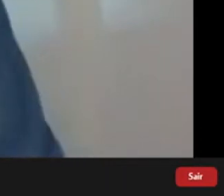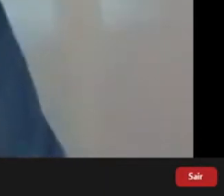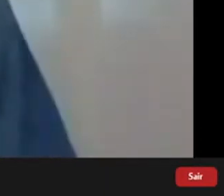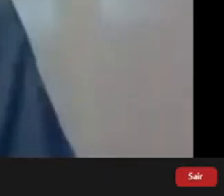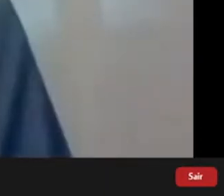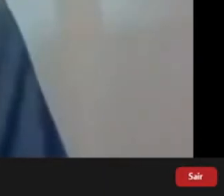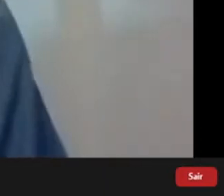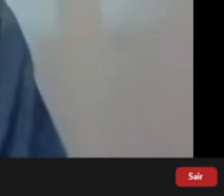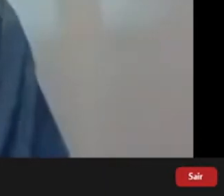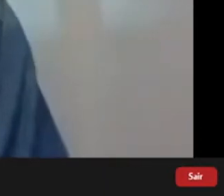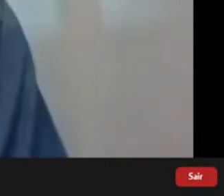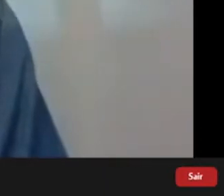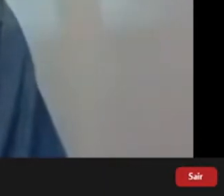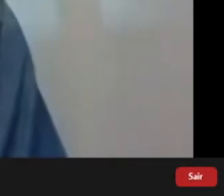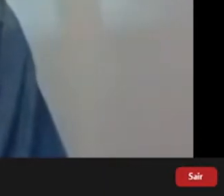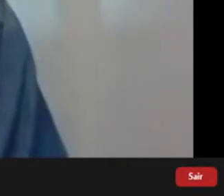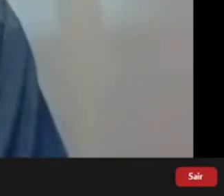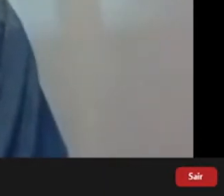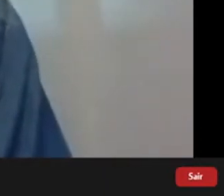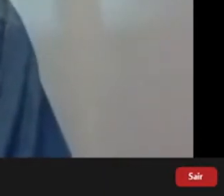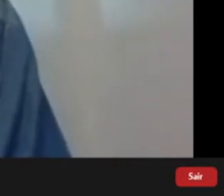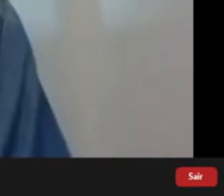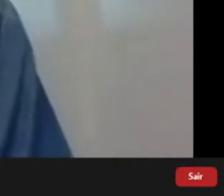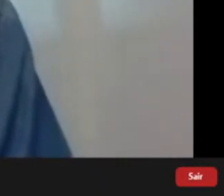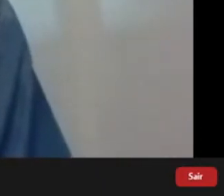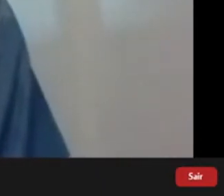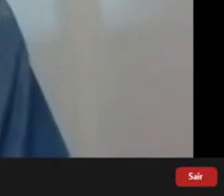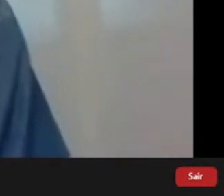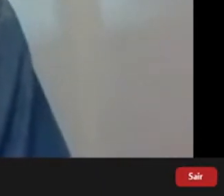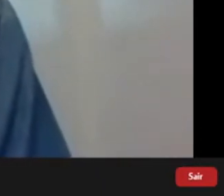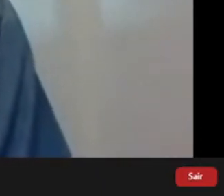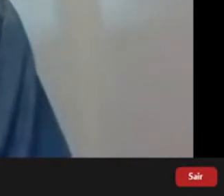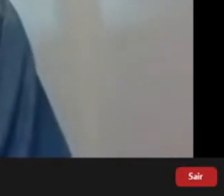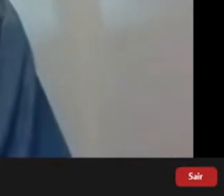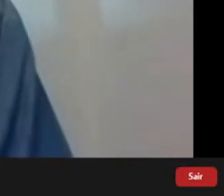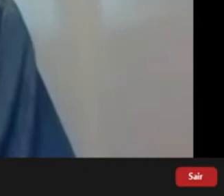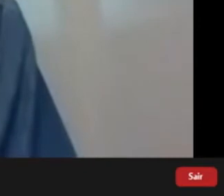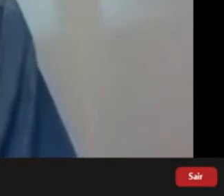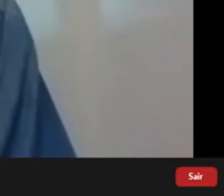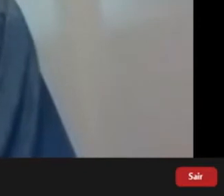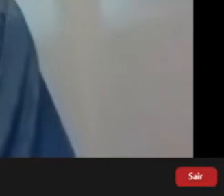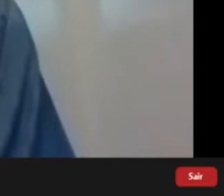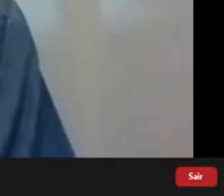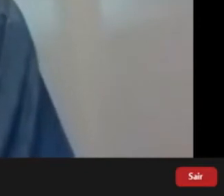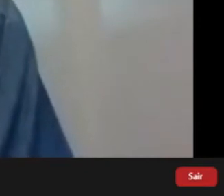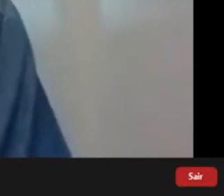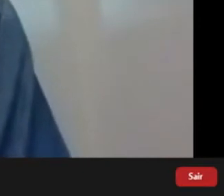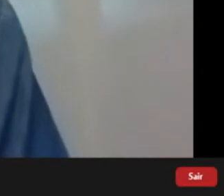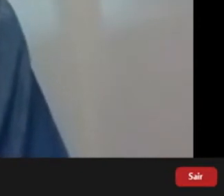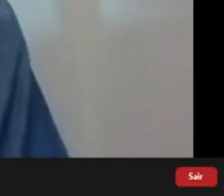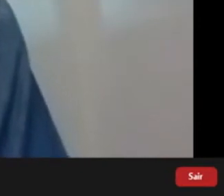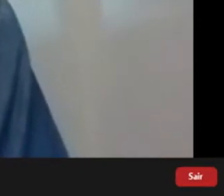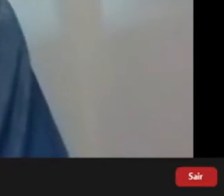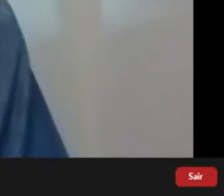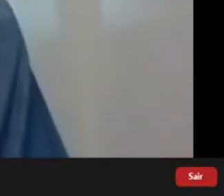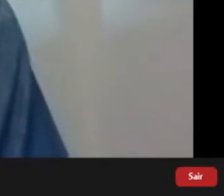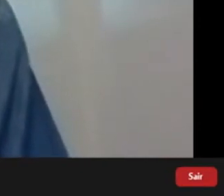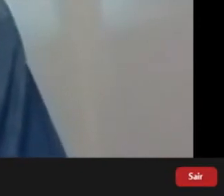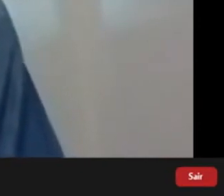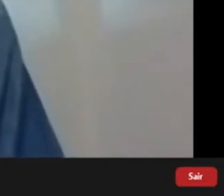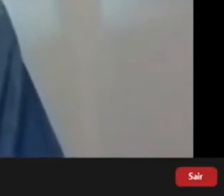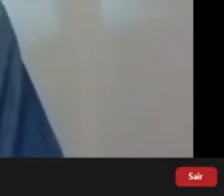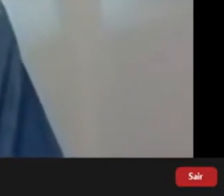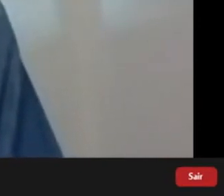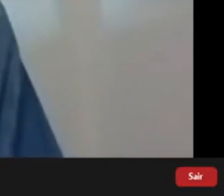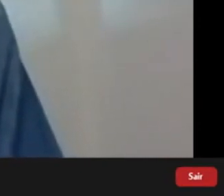é só resistência a retrocesso, né? Então, aqui na Câmara, por exemplo, até hoje, os caras querem proibir debate de gênero